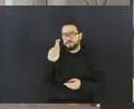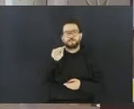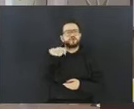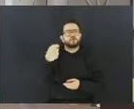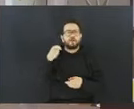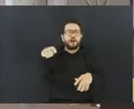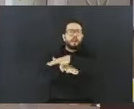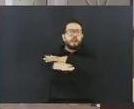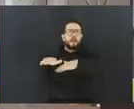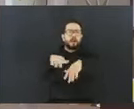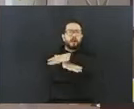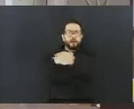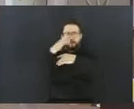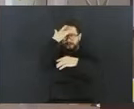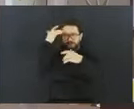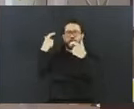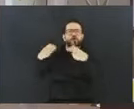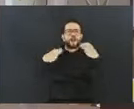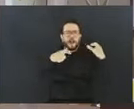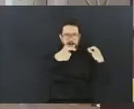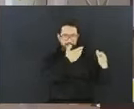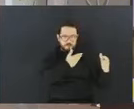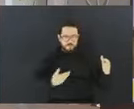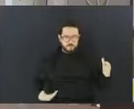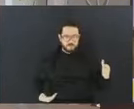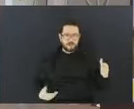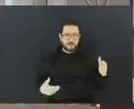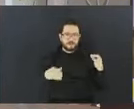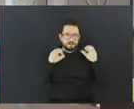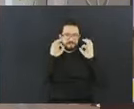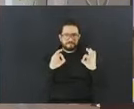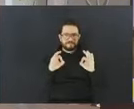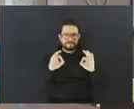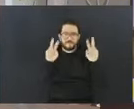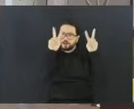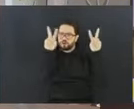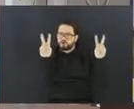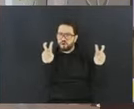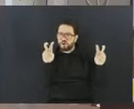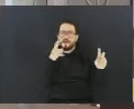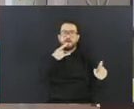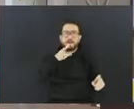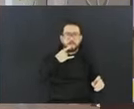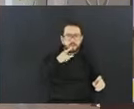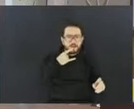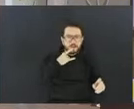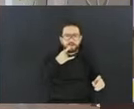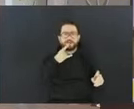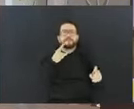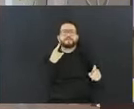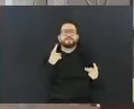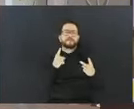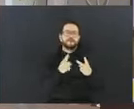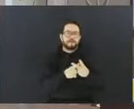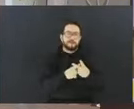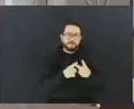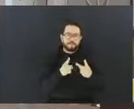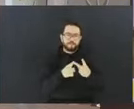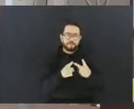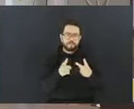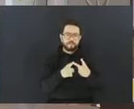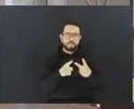espaços públicos que estão invariavelmente relacionadas à ingestão de bebidas alcoólicas, a questão de crimes